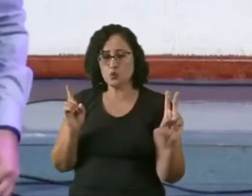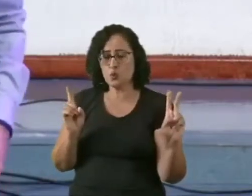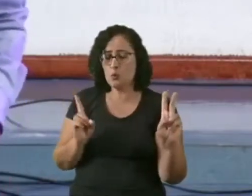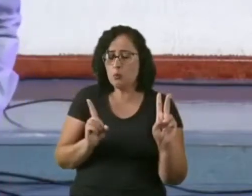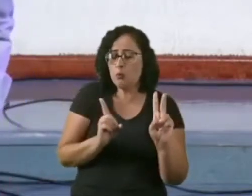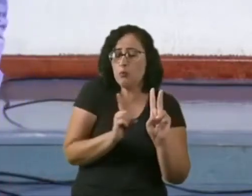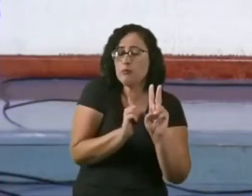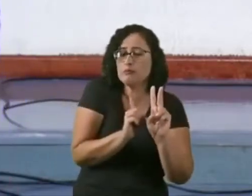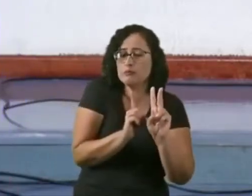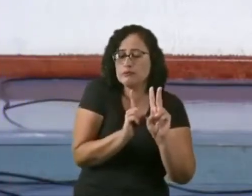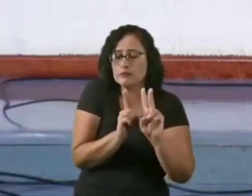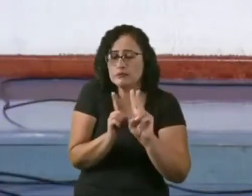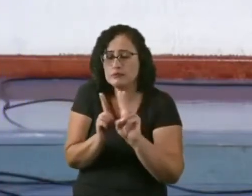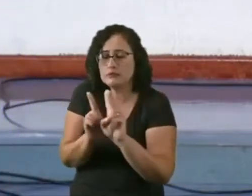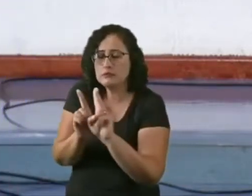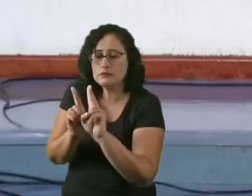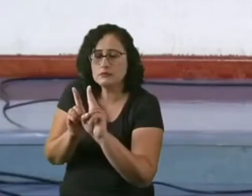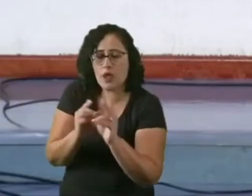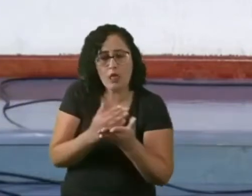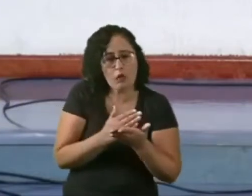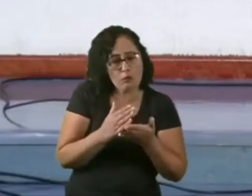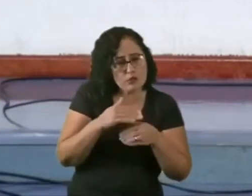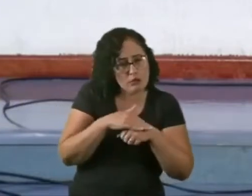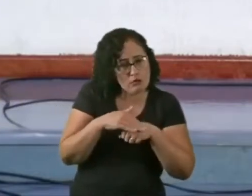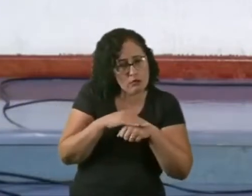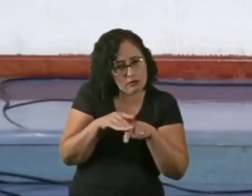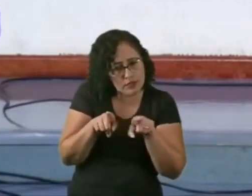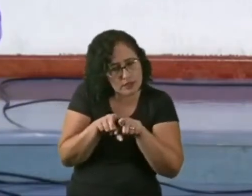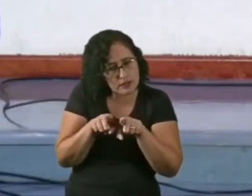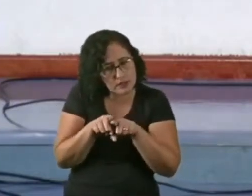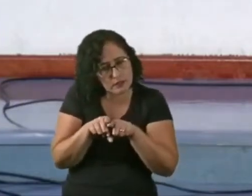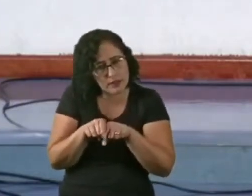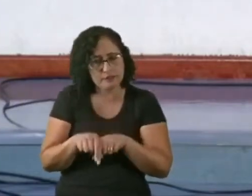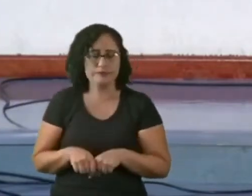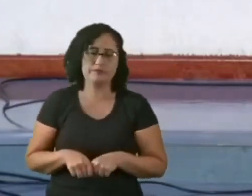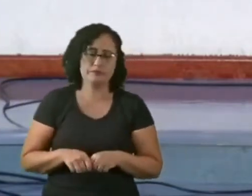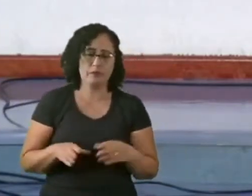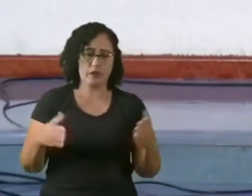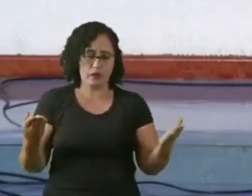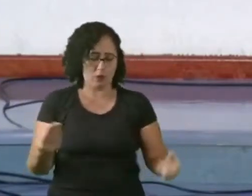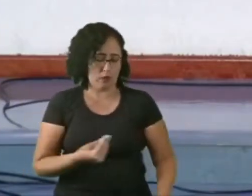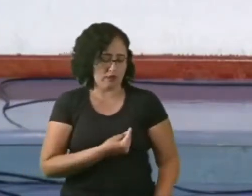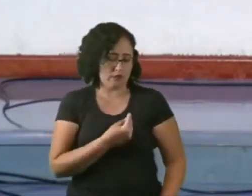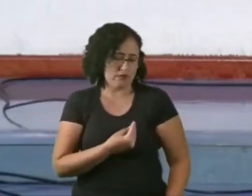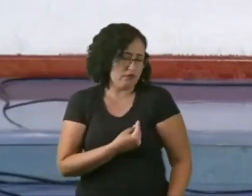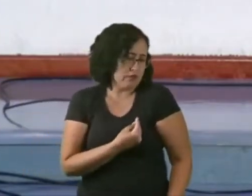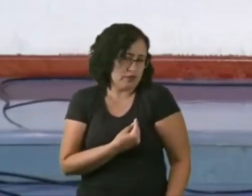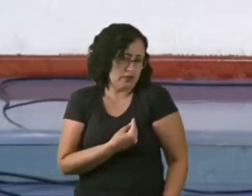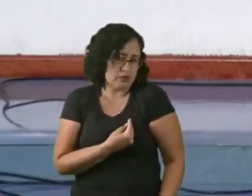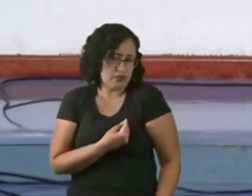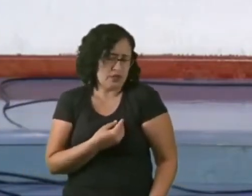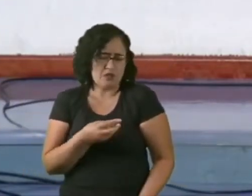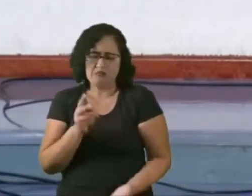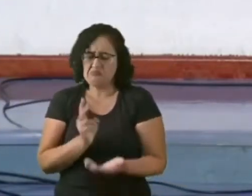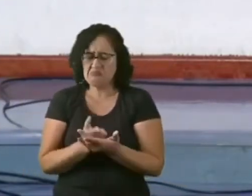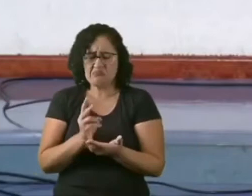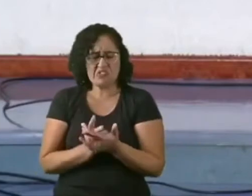Irmãos, a vida ela é feita de acontecimentos. Então estamos aí numa jornada, estamos